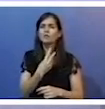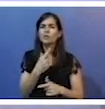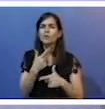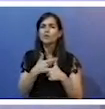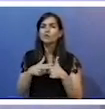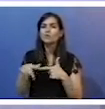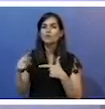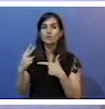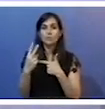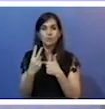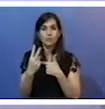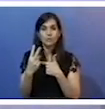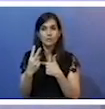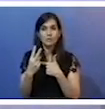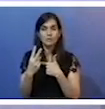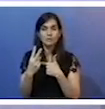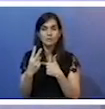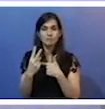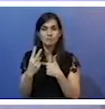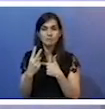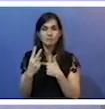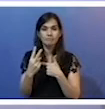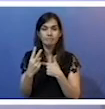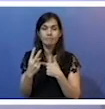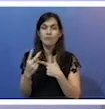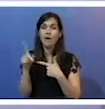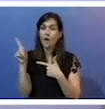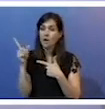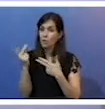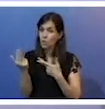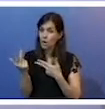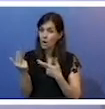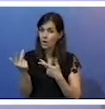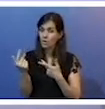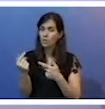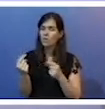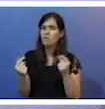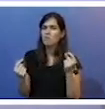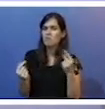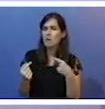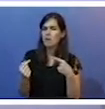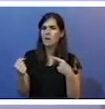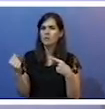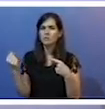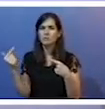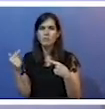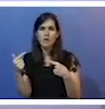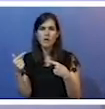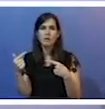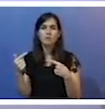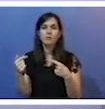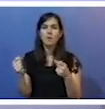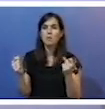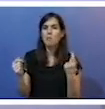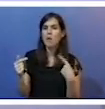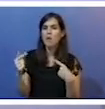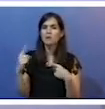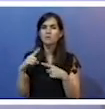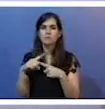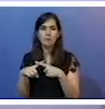aqui regra de sinal da divisão é a mesma andar de vezes sinais diferentes da menos como não tem sinal no dois é